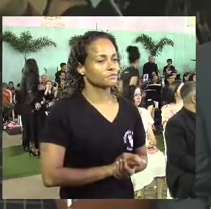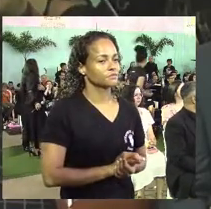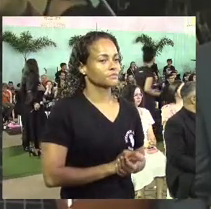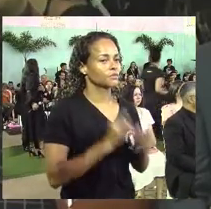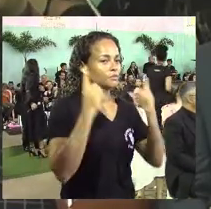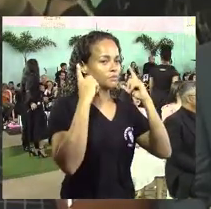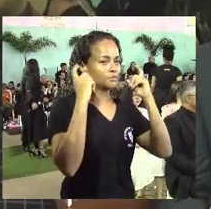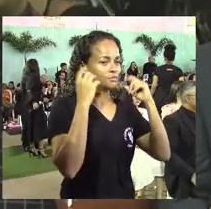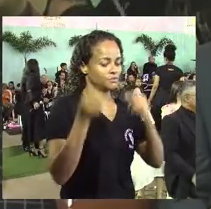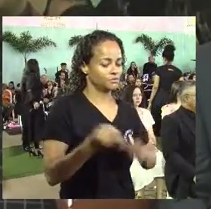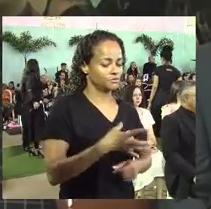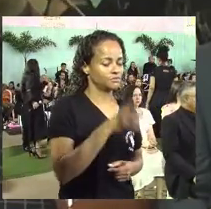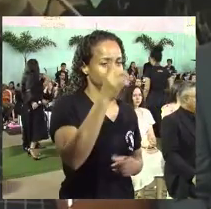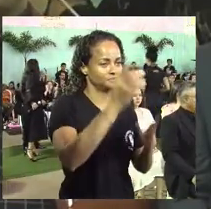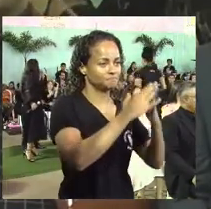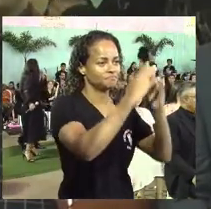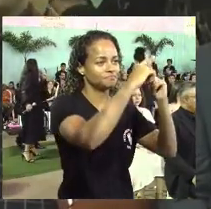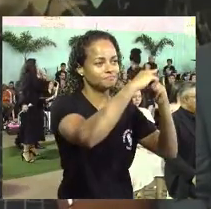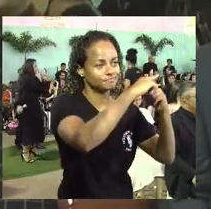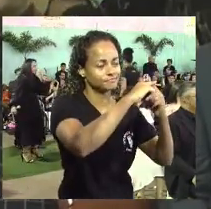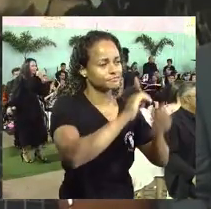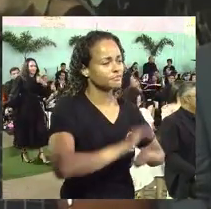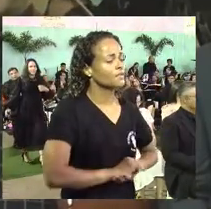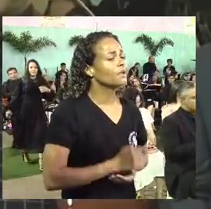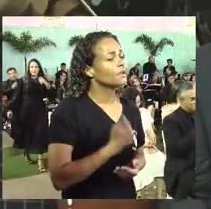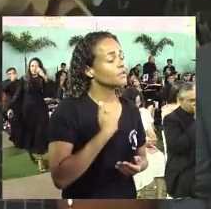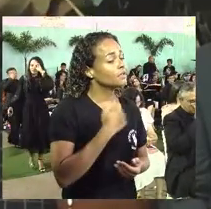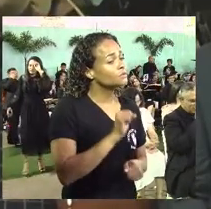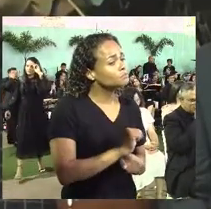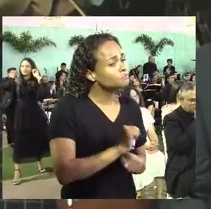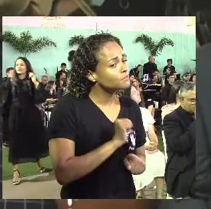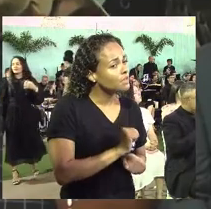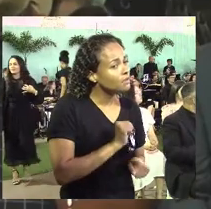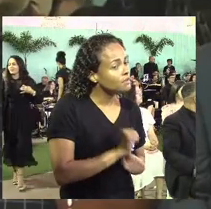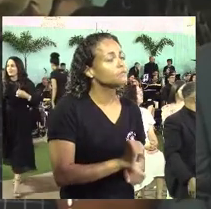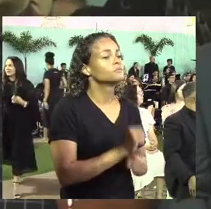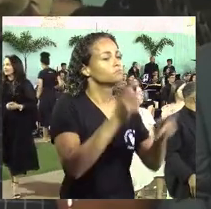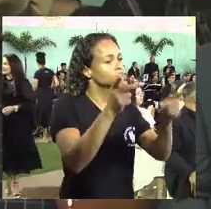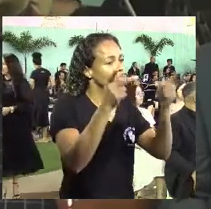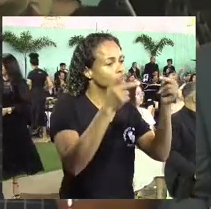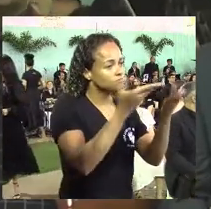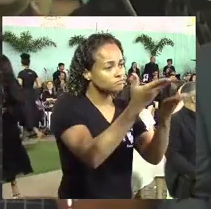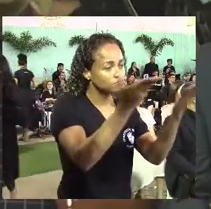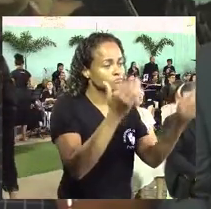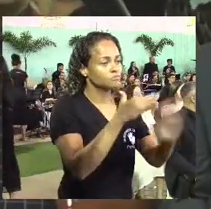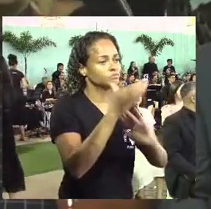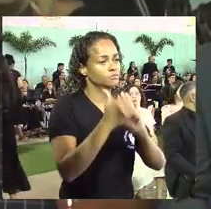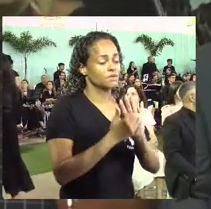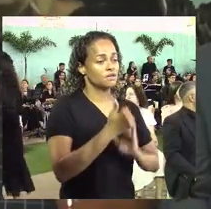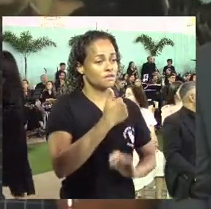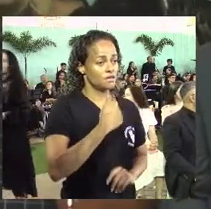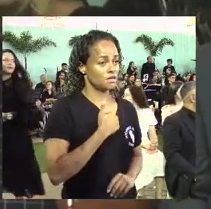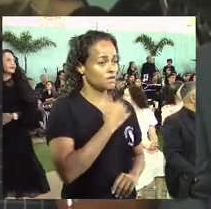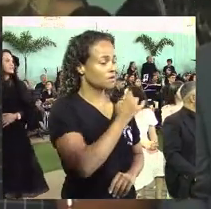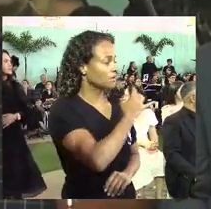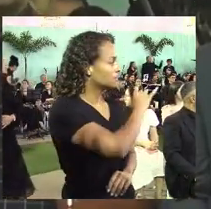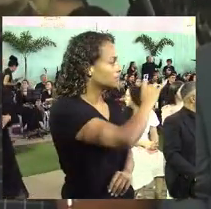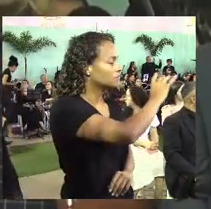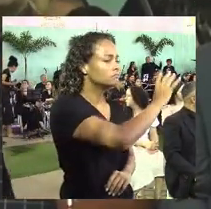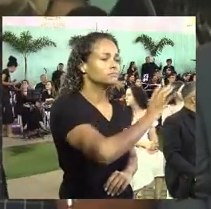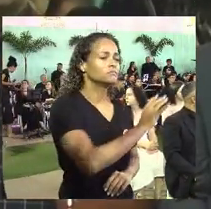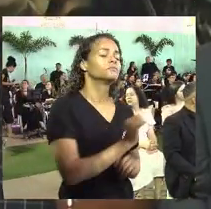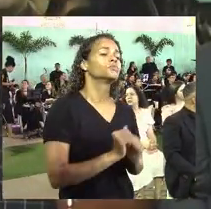som do Templo Central e eu aguardo todos vocês lá eu cada dirigente desse